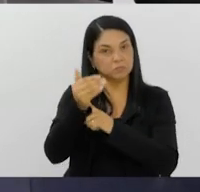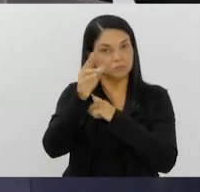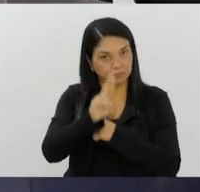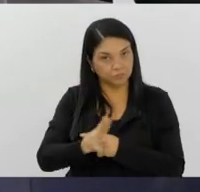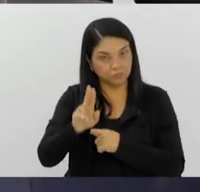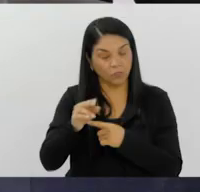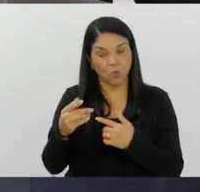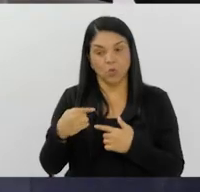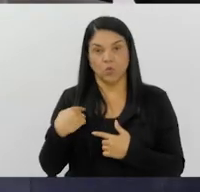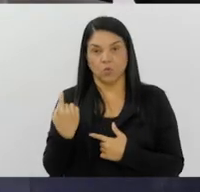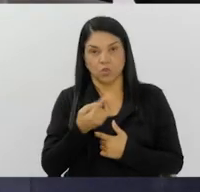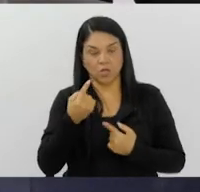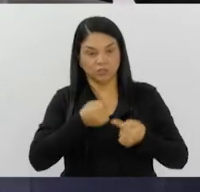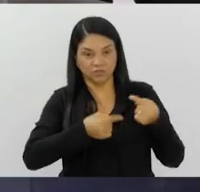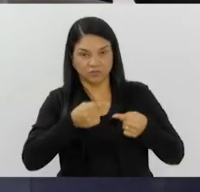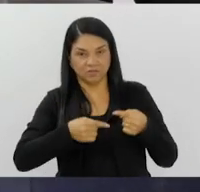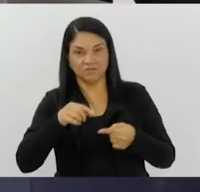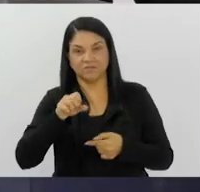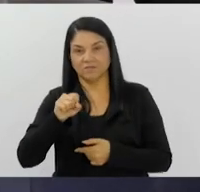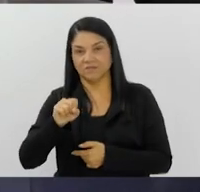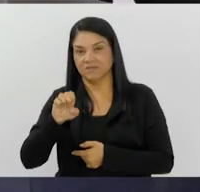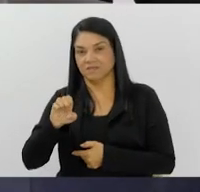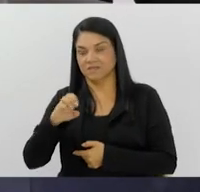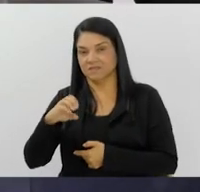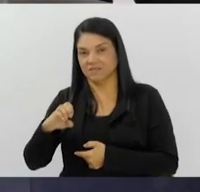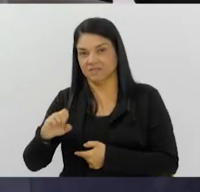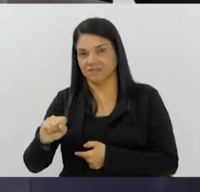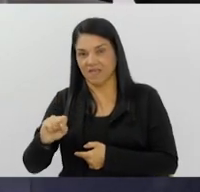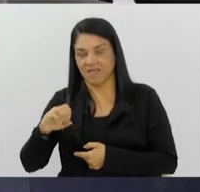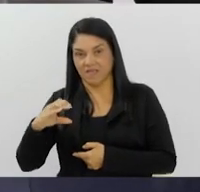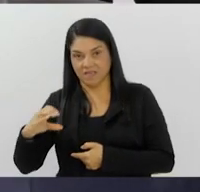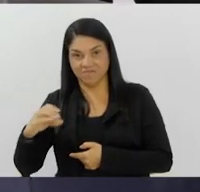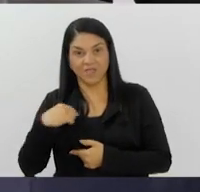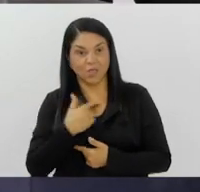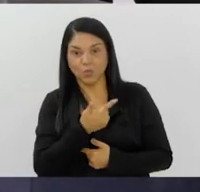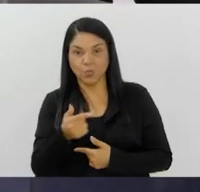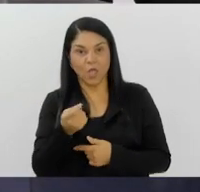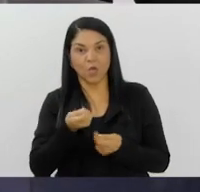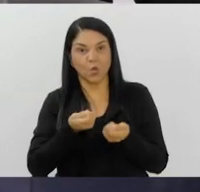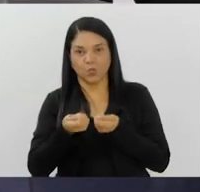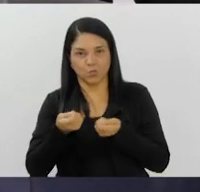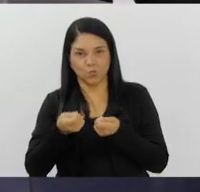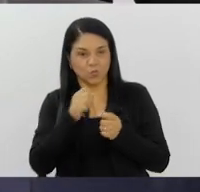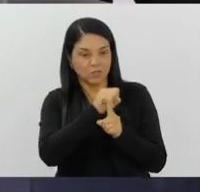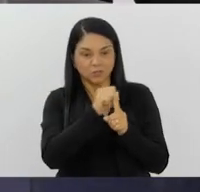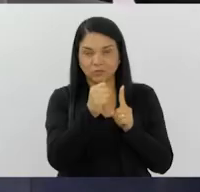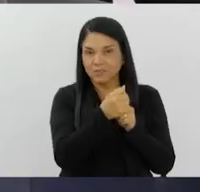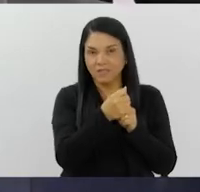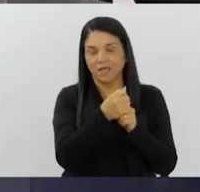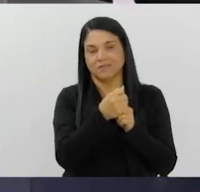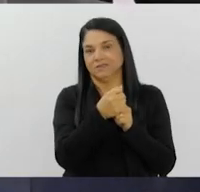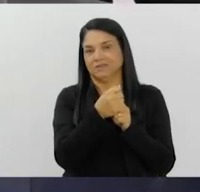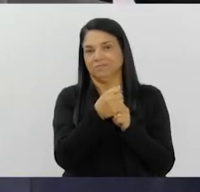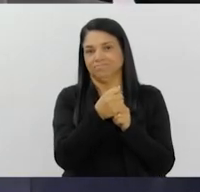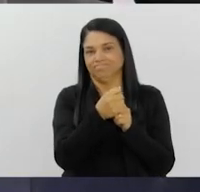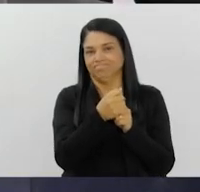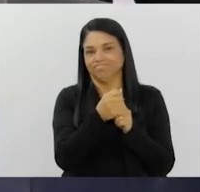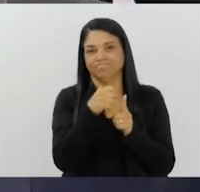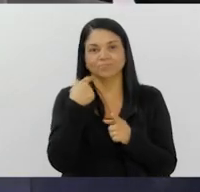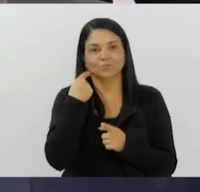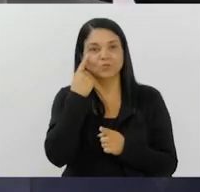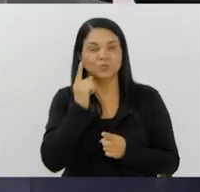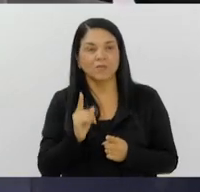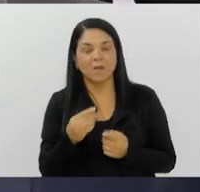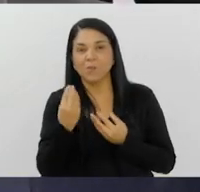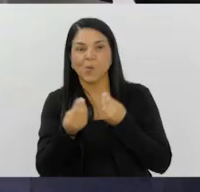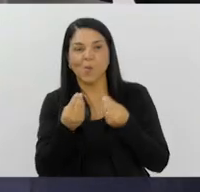discutindo com ceseg é que não tem controle sobre isso a sociedade civil não sabe eh como é que é